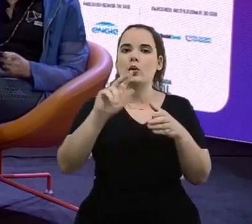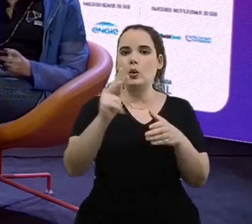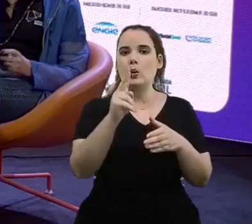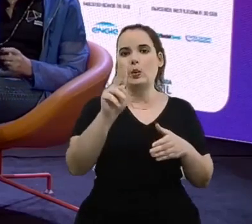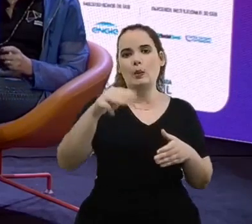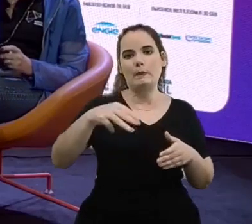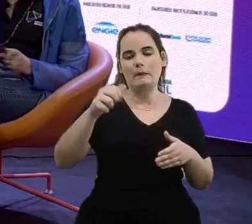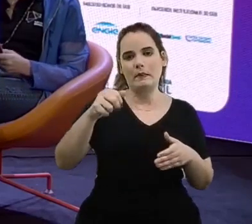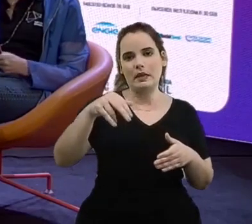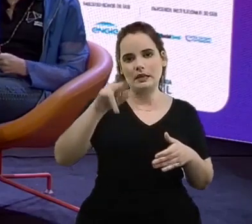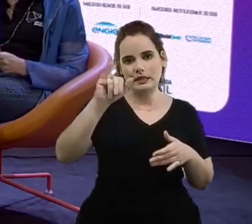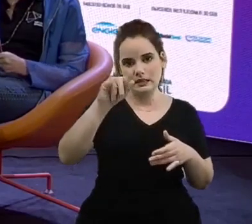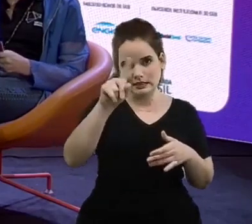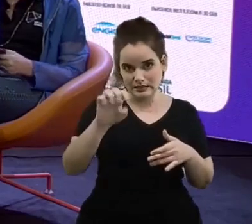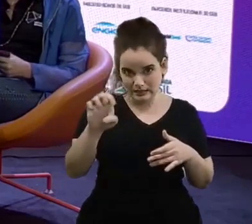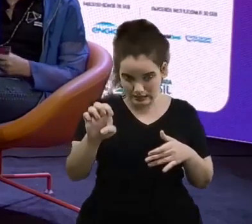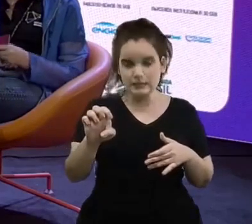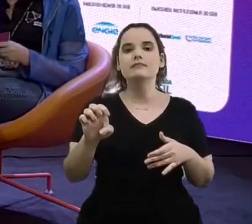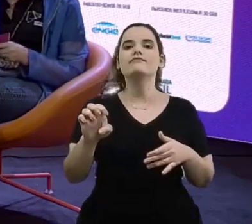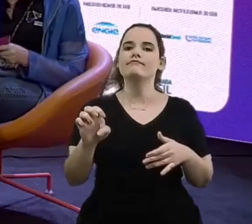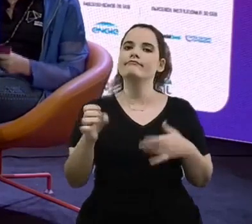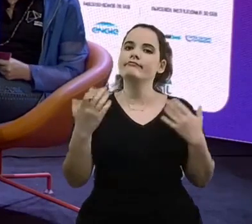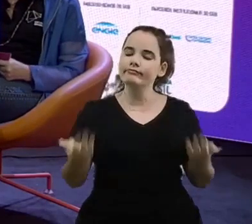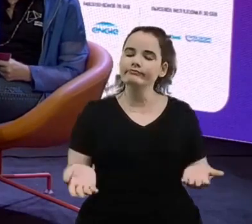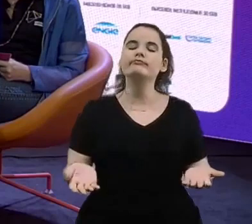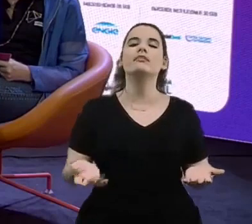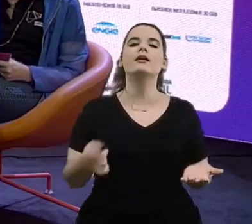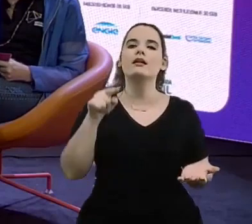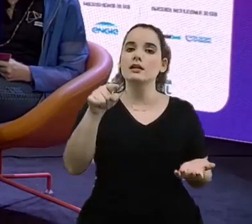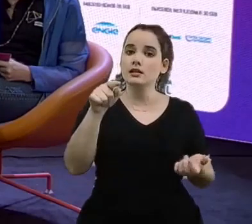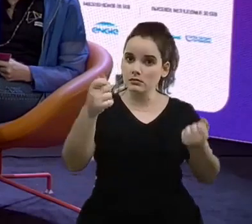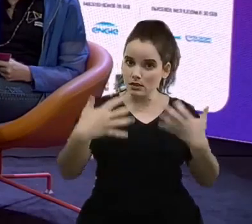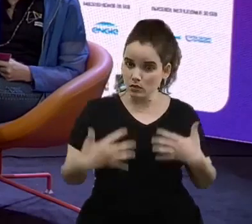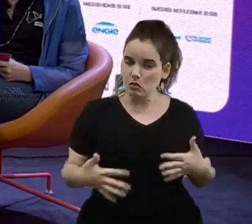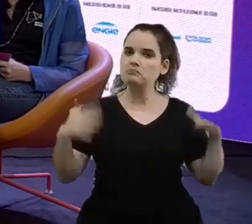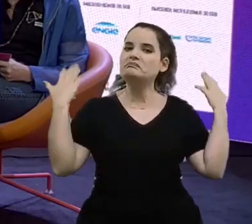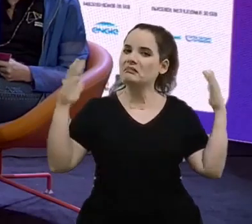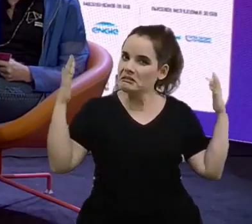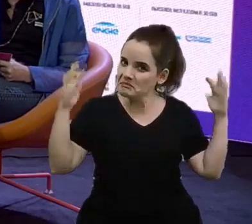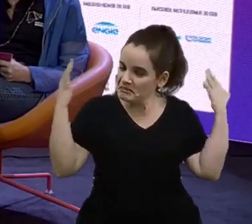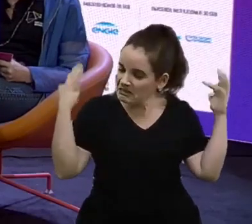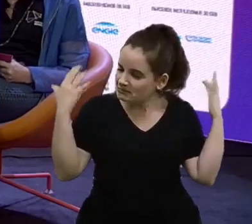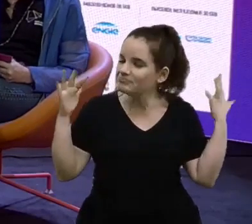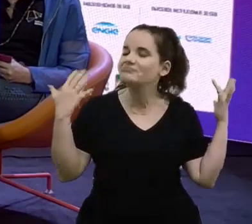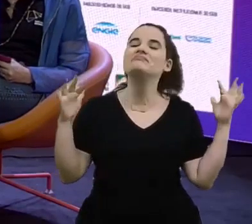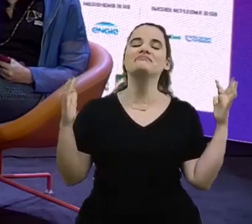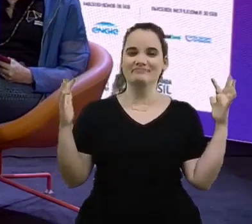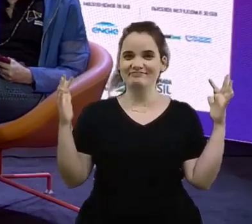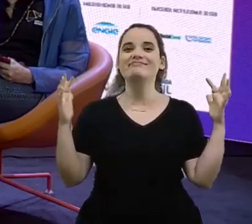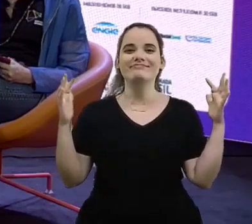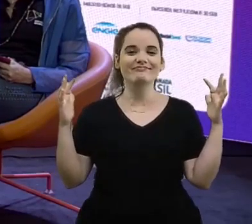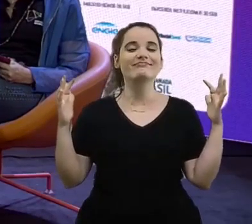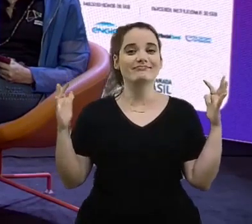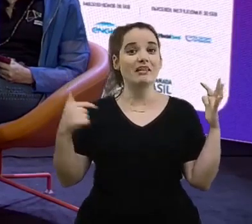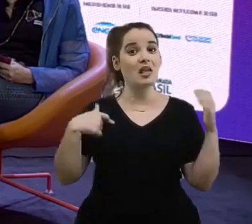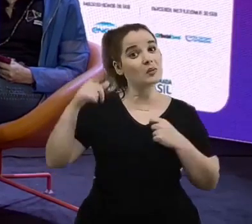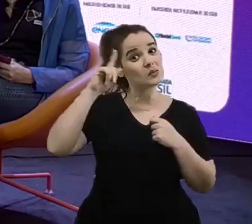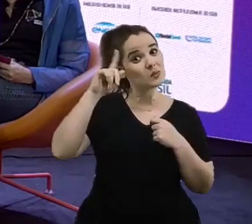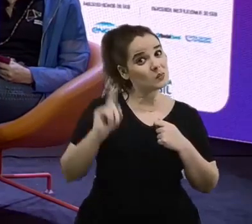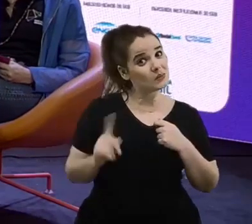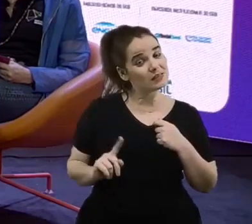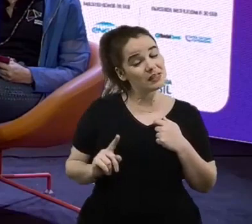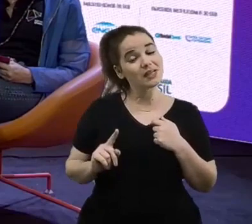projeto. E Maria Laura falando mais sobre a sua apresentação, parabéns. Assim, eu não sei se você sabe, mas por uma